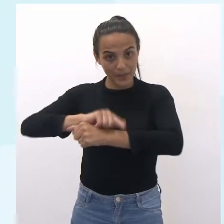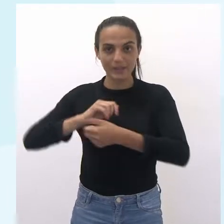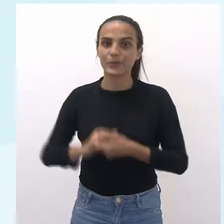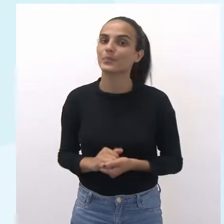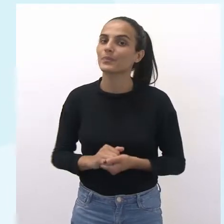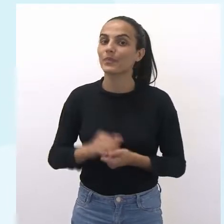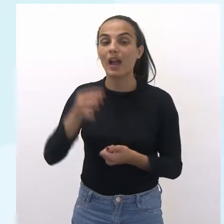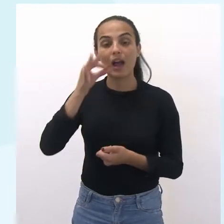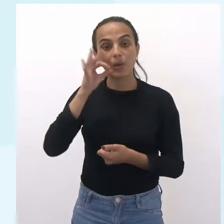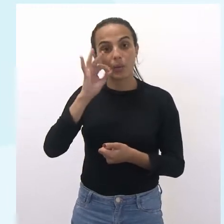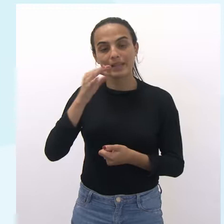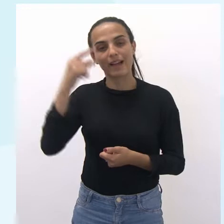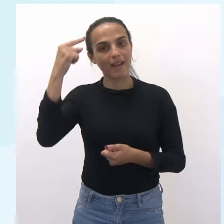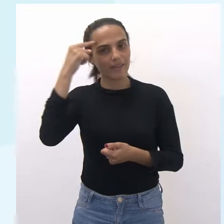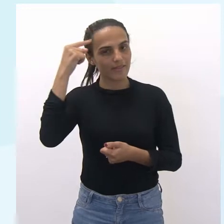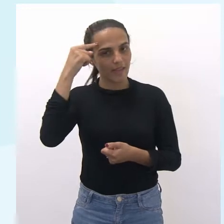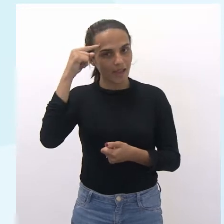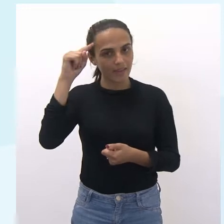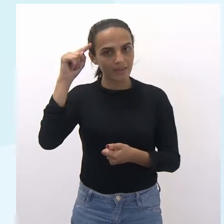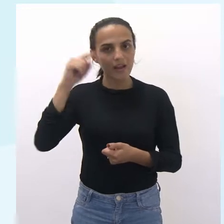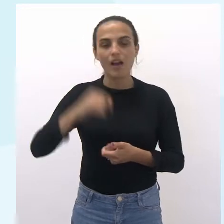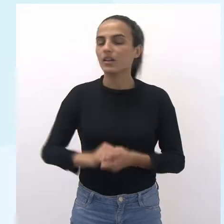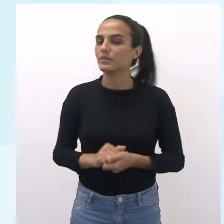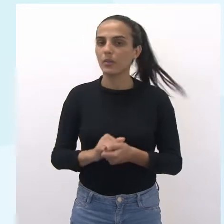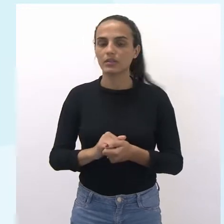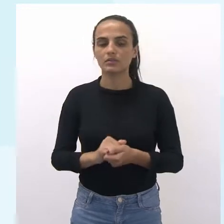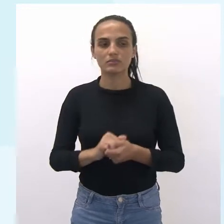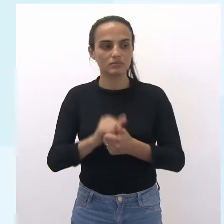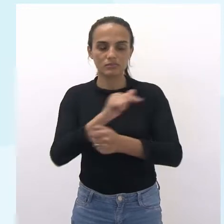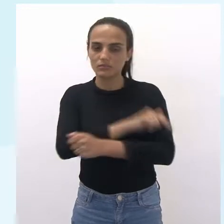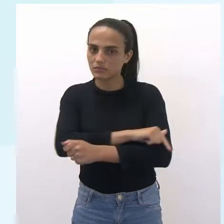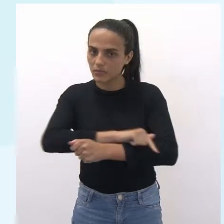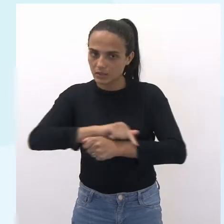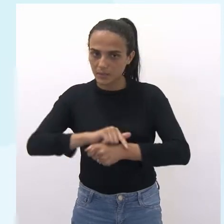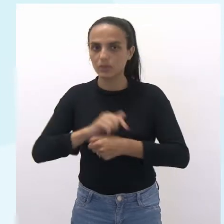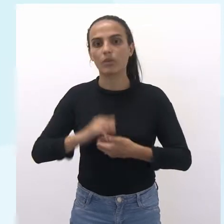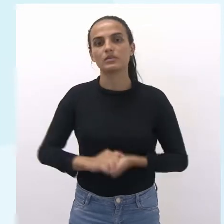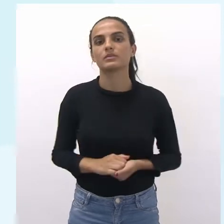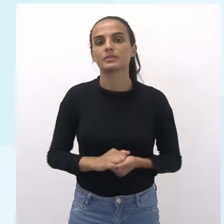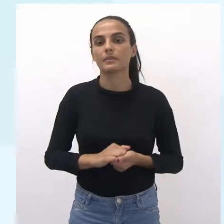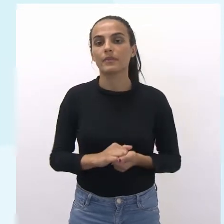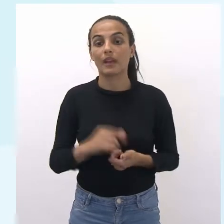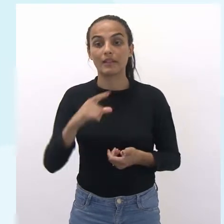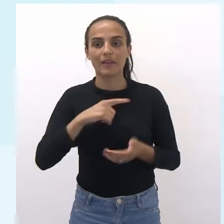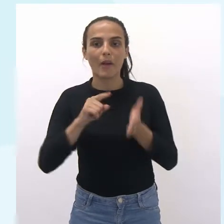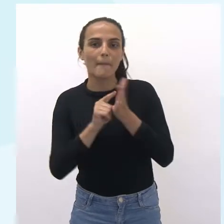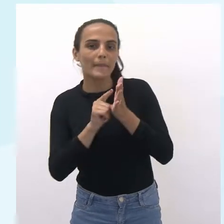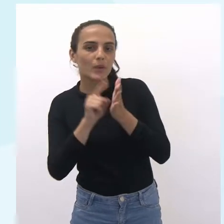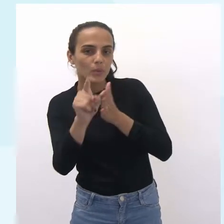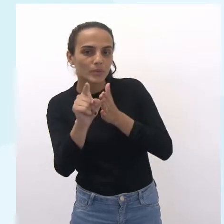Fomentar aquela ideia de forma intencional. Tem uma pergunta sobre